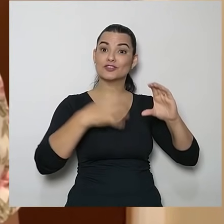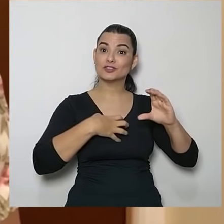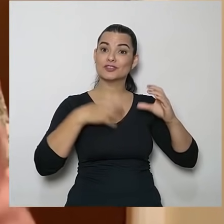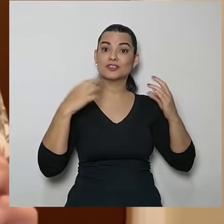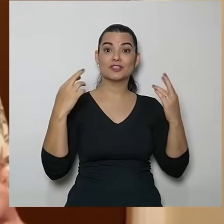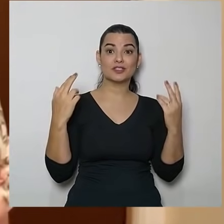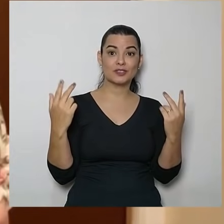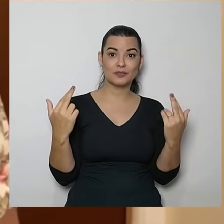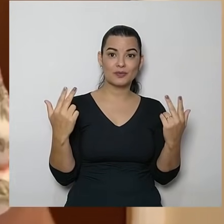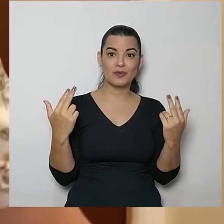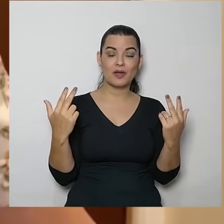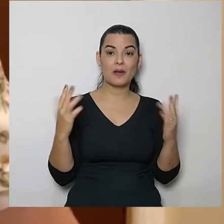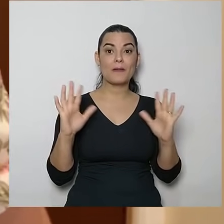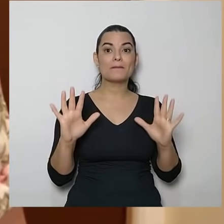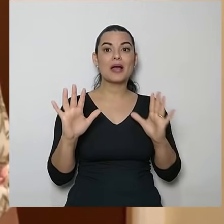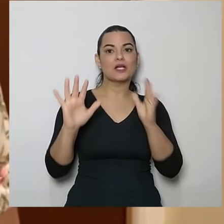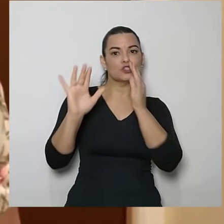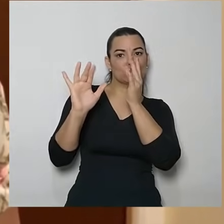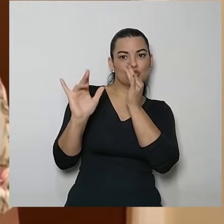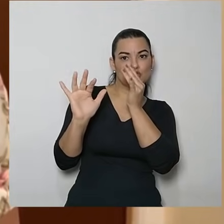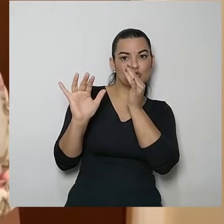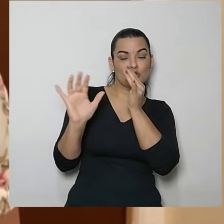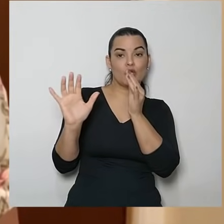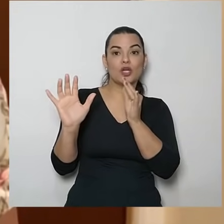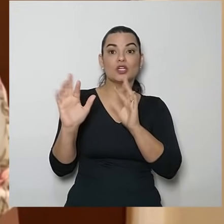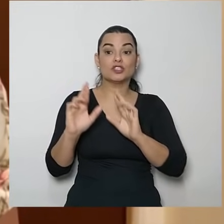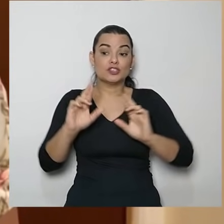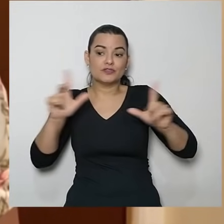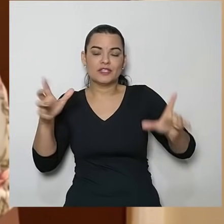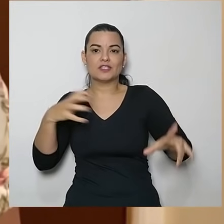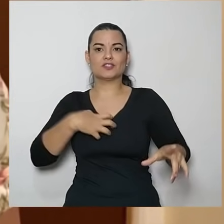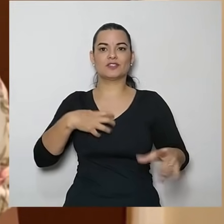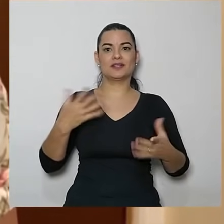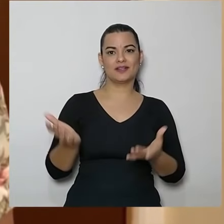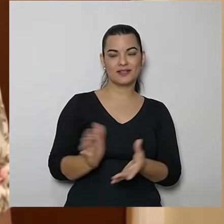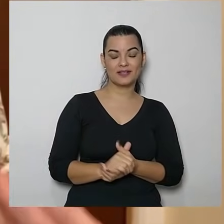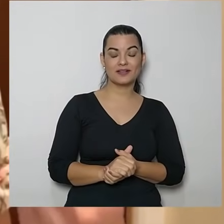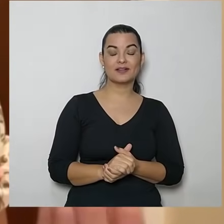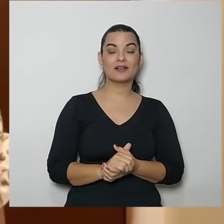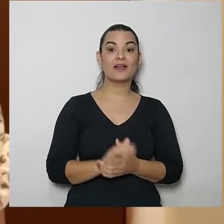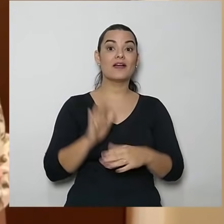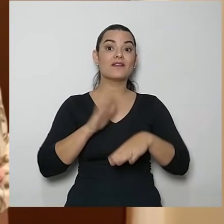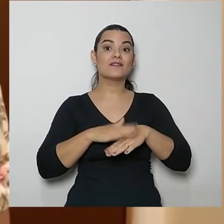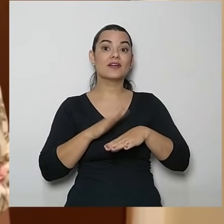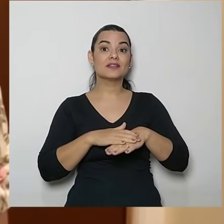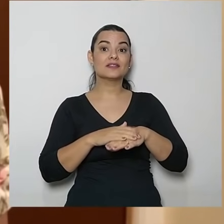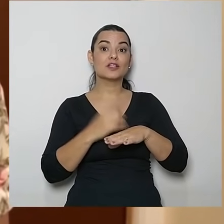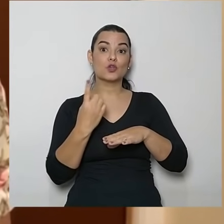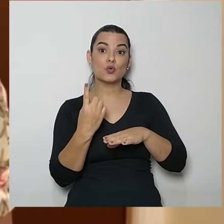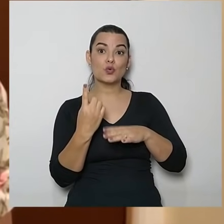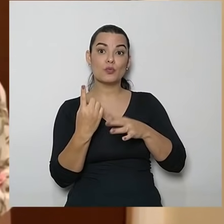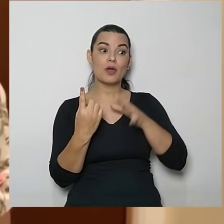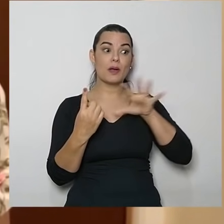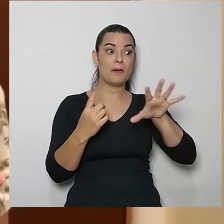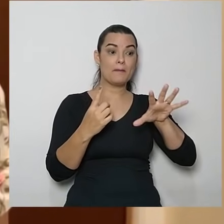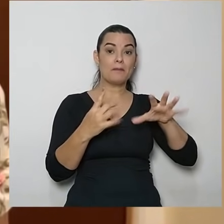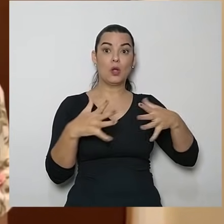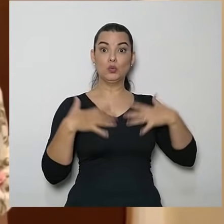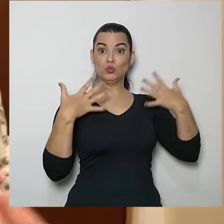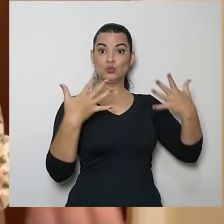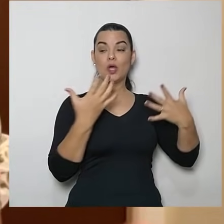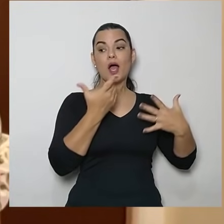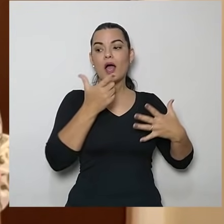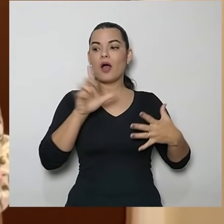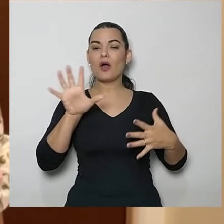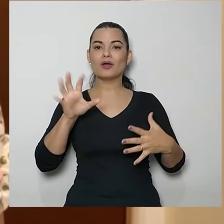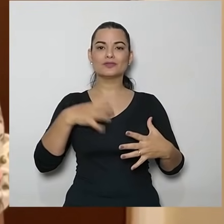iguais, porém tocadas de maneiras diferentes, fazendo com que uma fique parecendo assustadora e